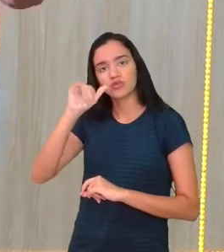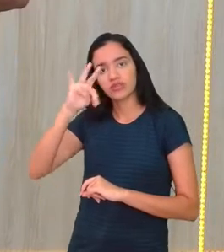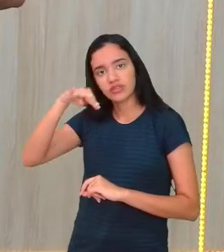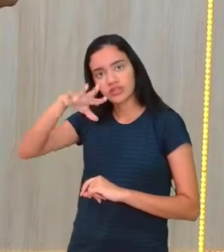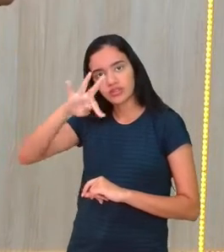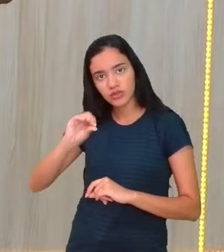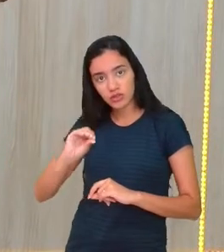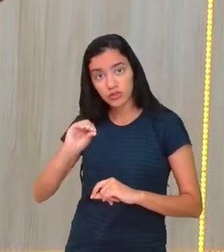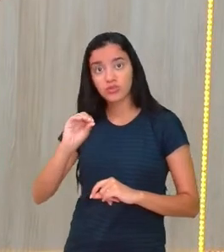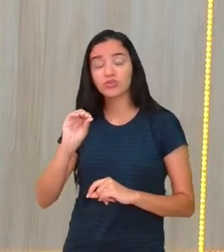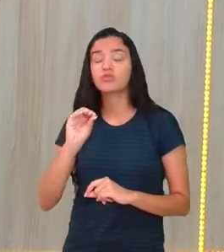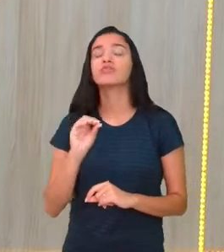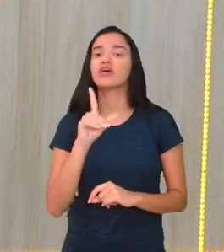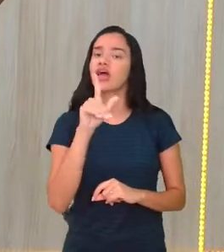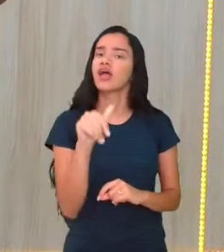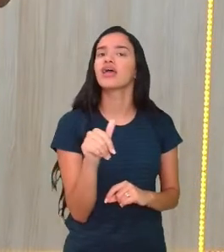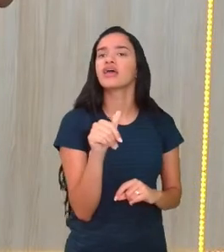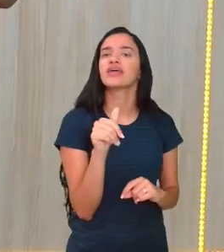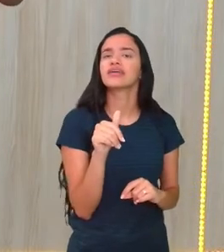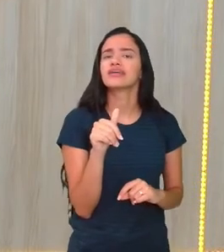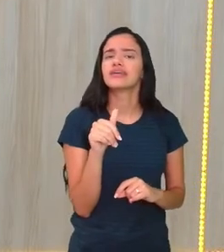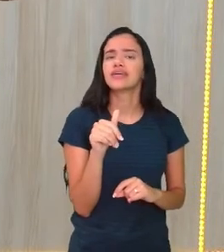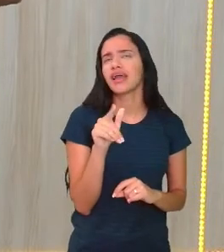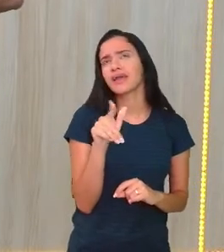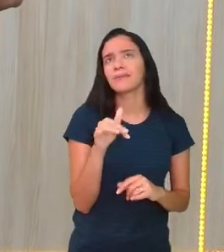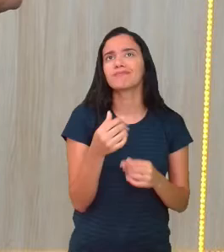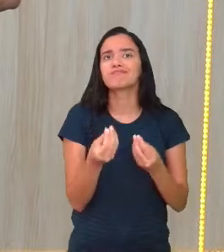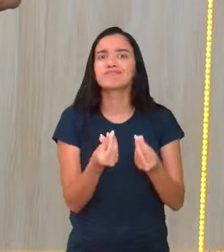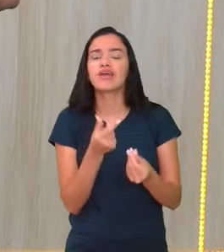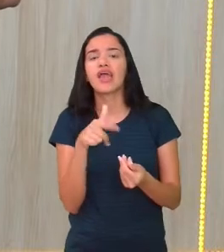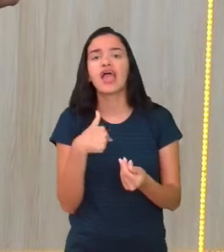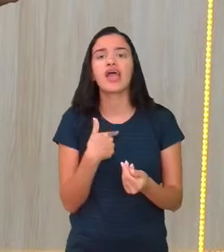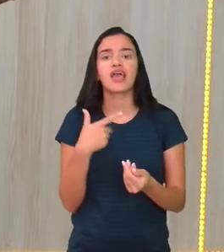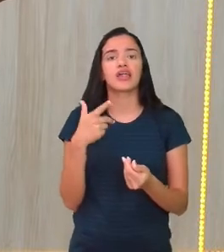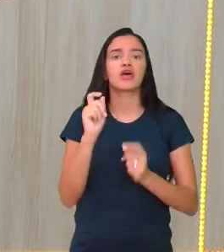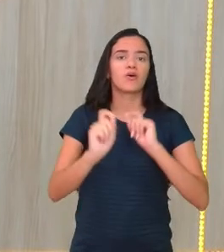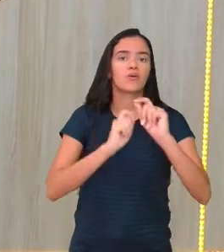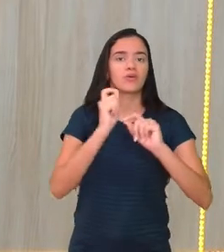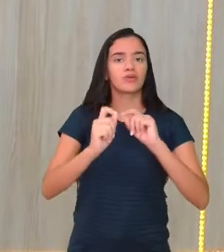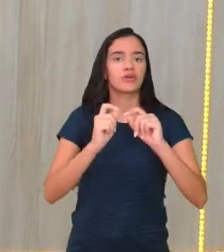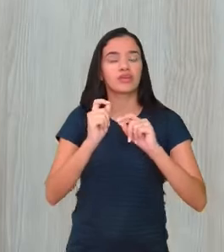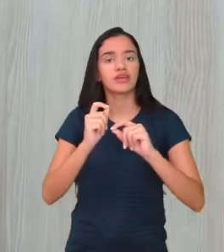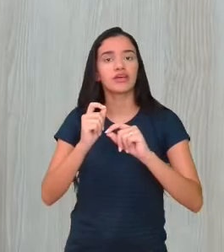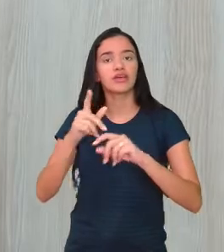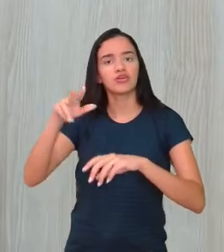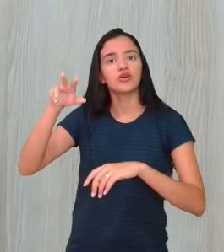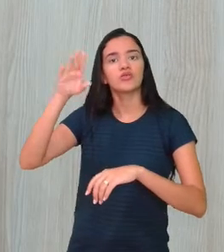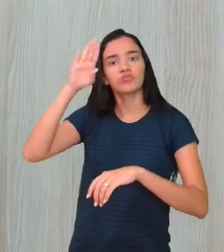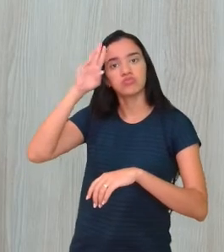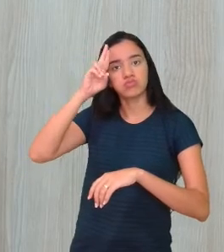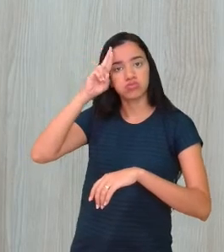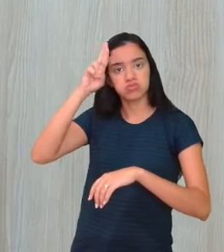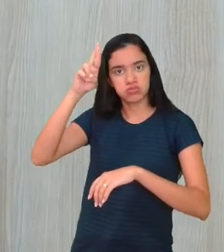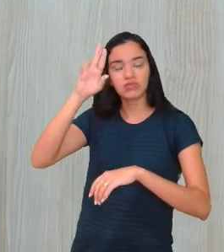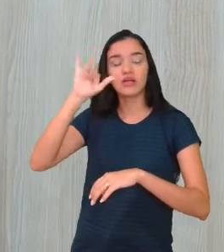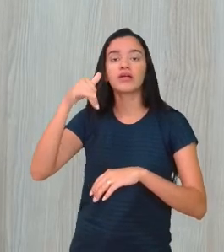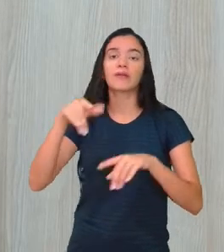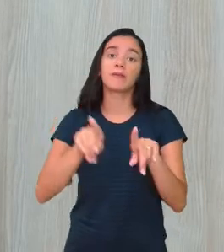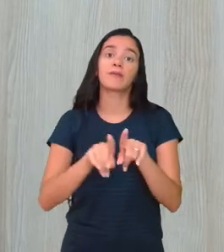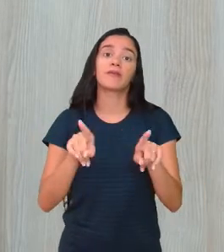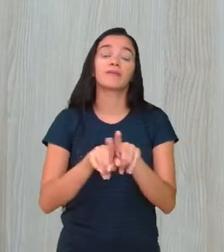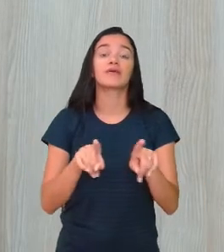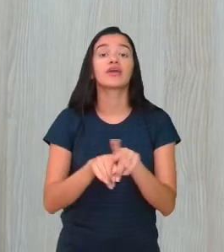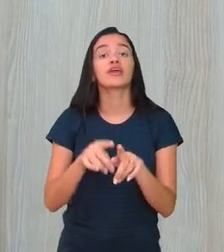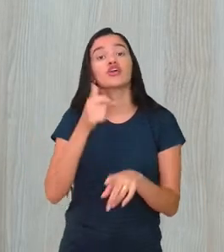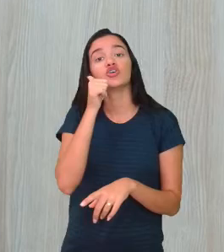nos deixou. Ele era um mestre de cultura popular, Dona Lia de Itamaracá, né,